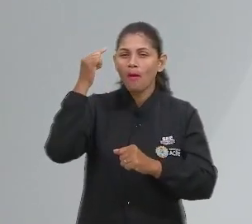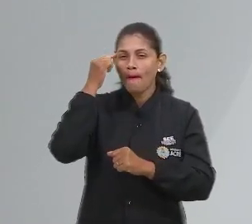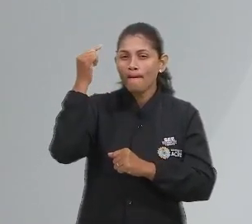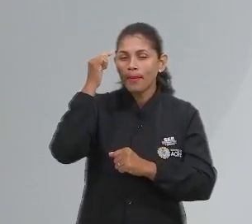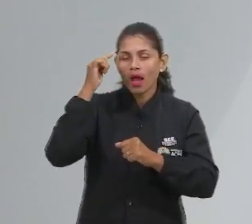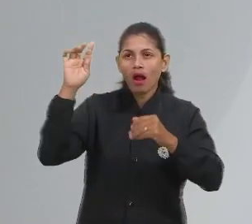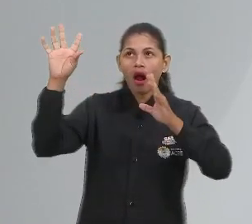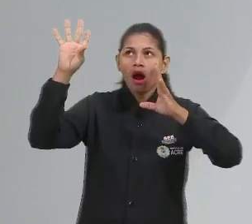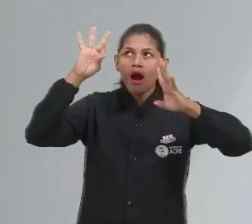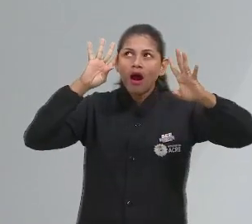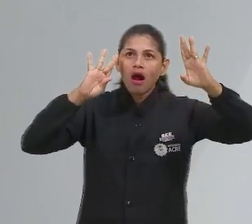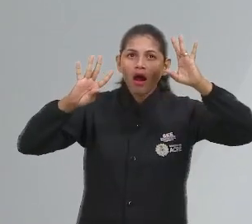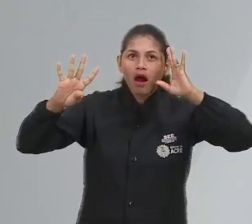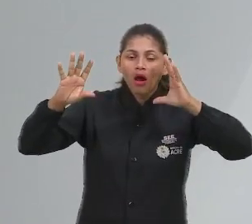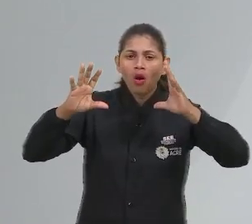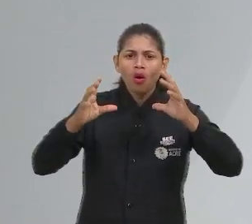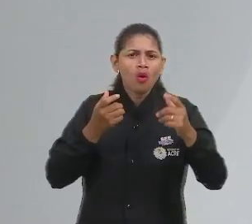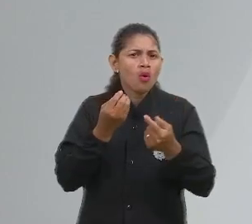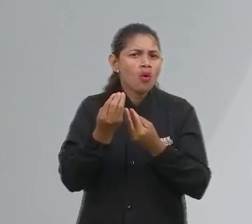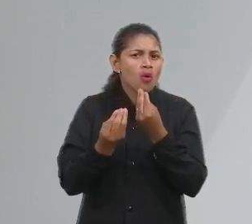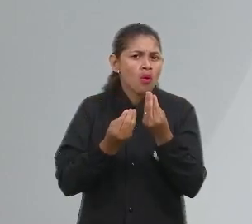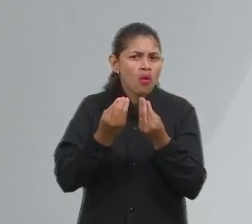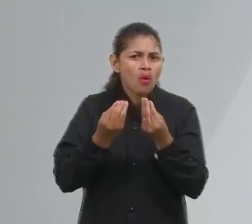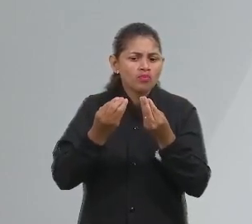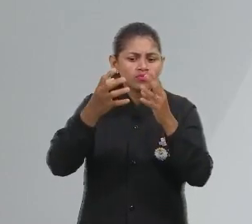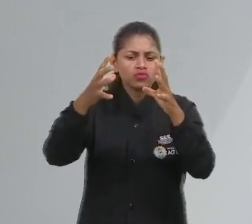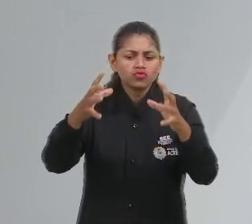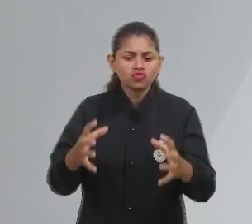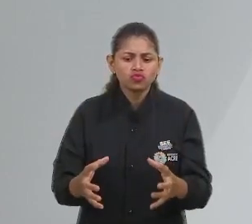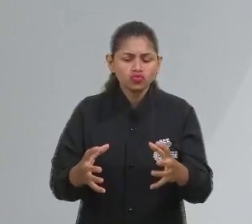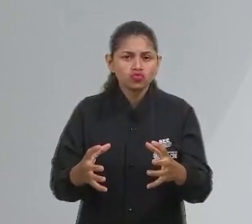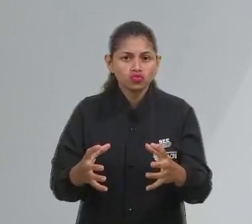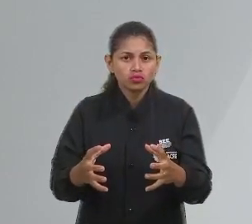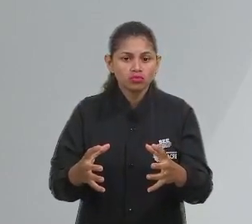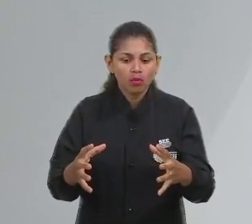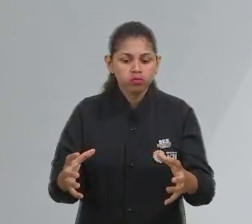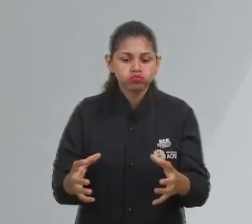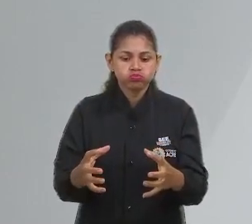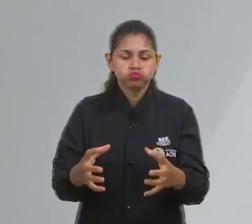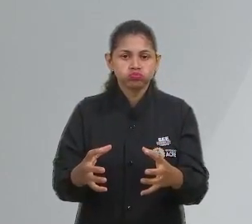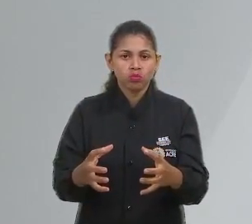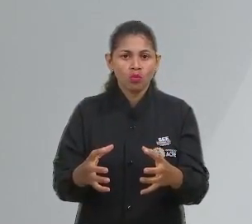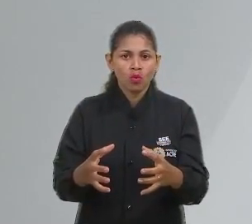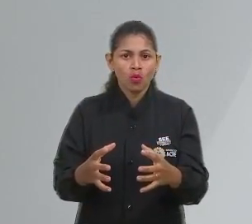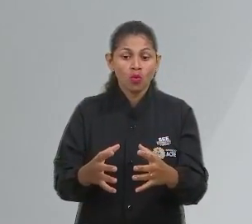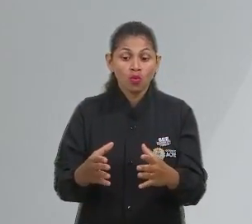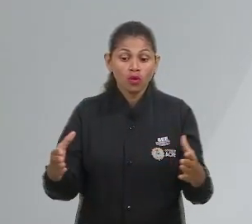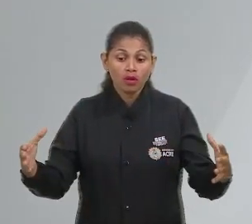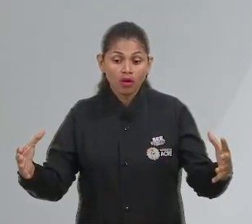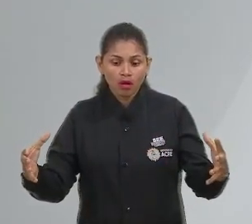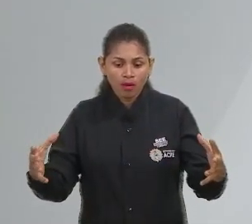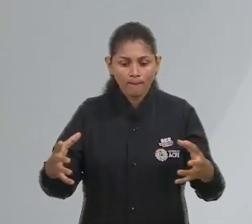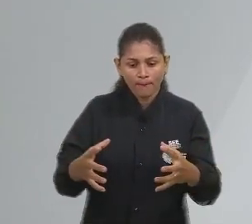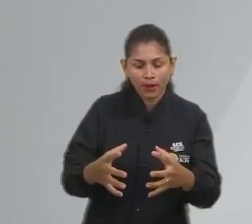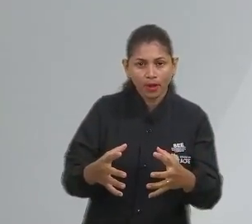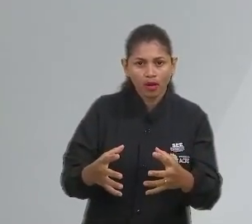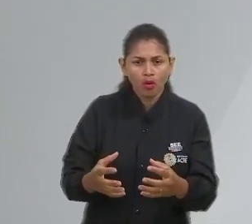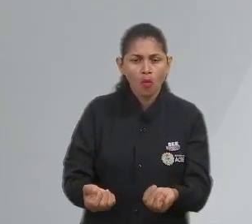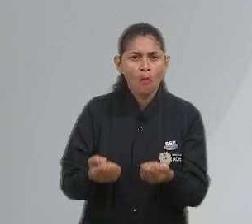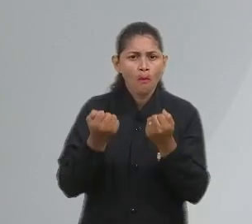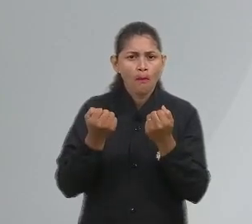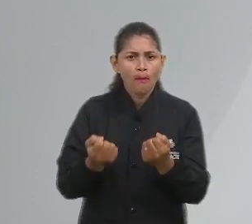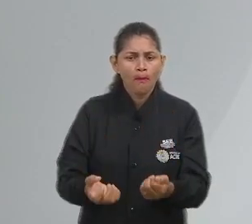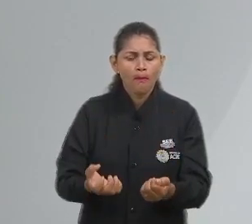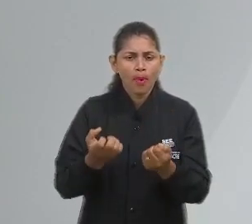seria como que ele vai segurar essa bola, né? Como que será essa bola, o tamanho da bola, qual o peso da bola, e